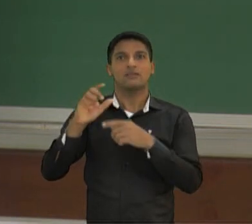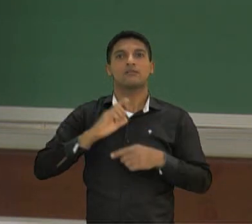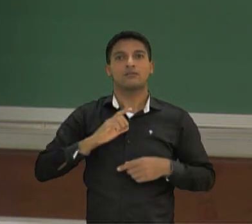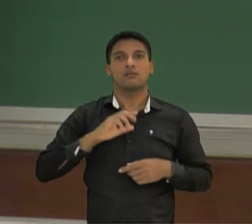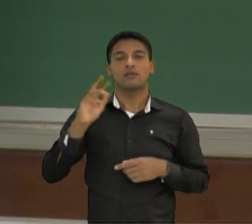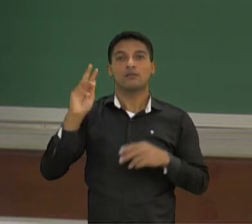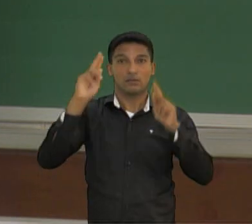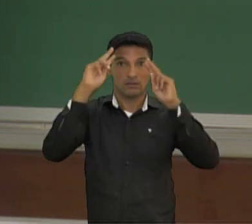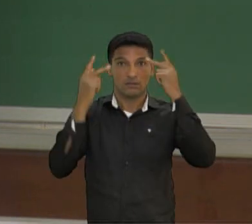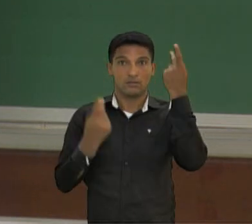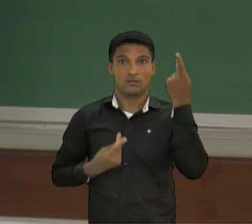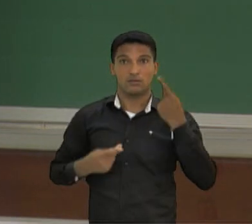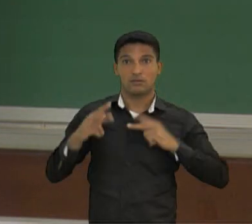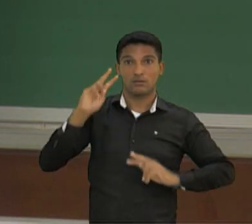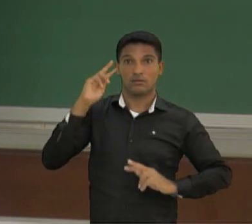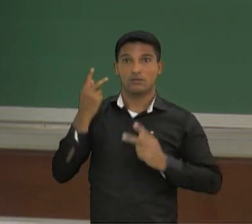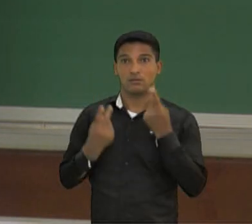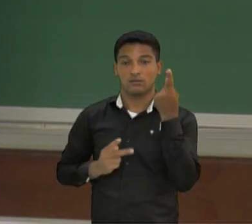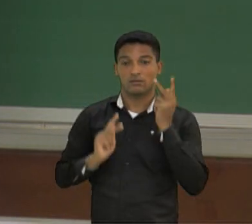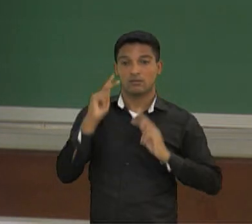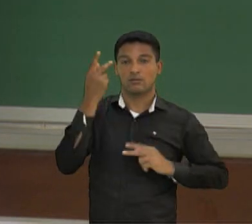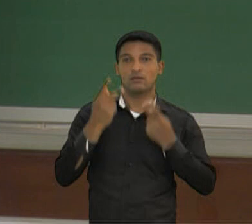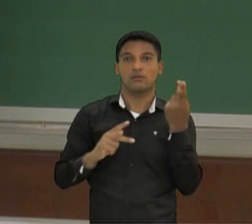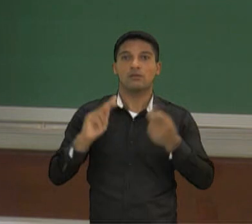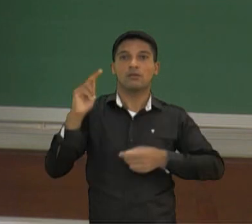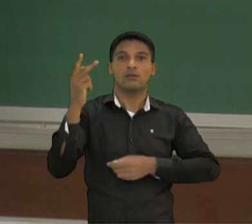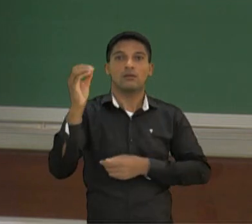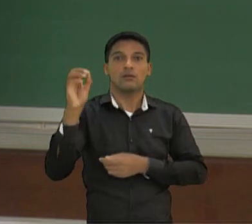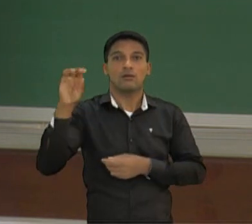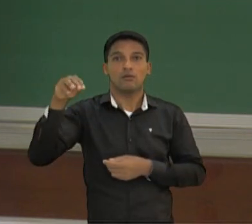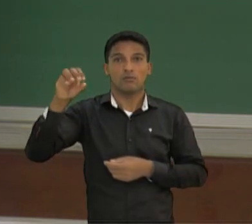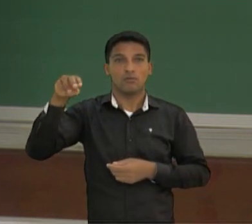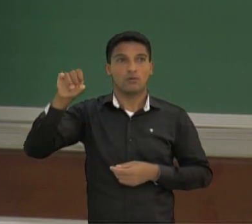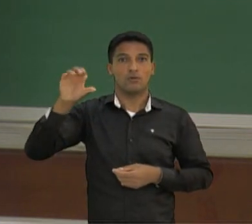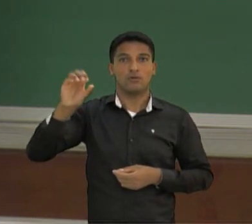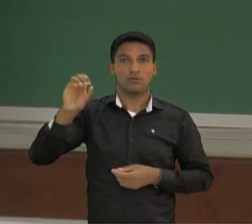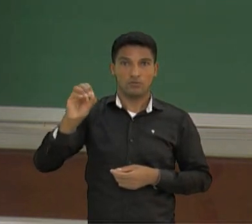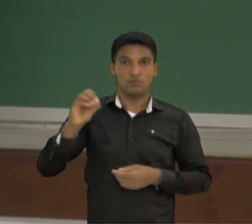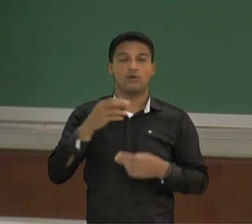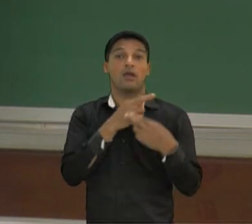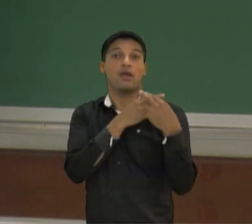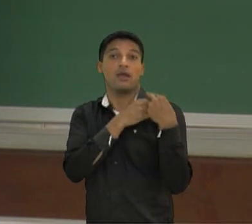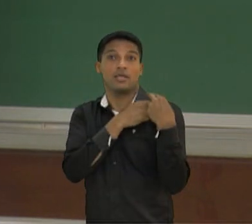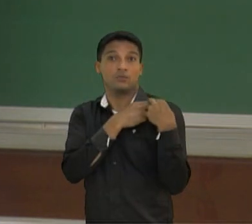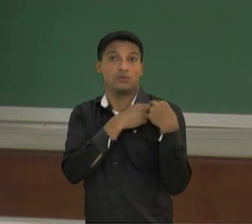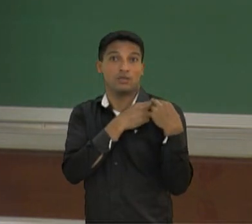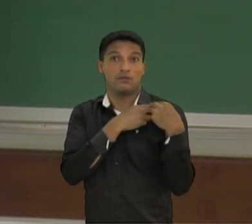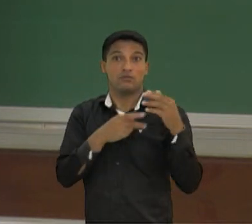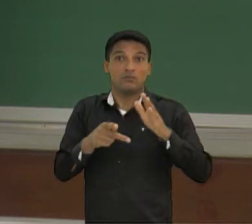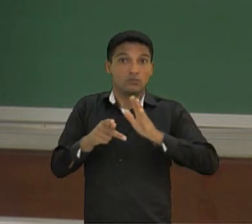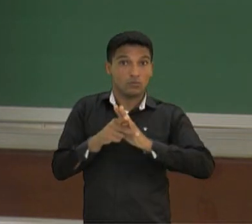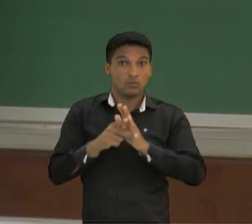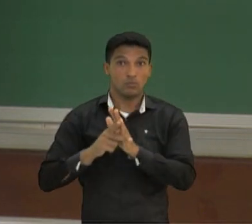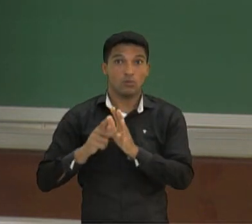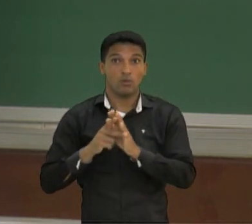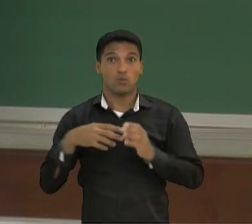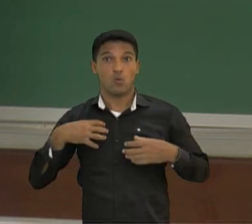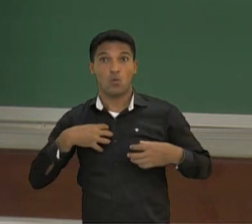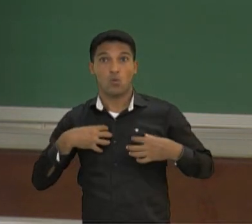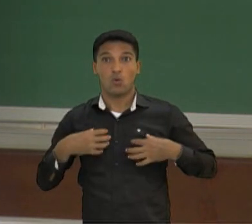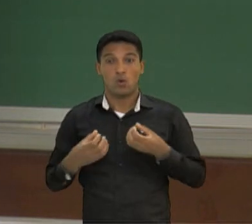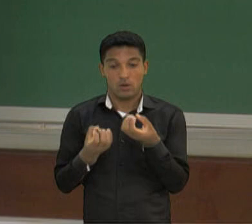sistemas. A primeira, por meio de hormônios, que é de responsabilidade do sistema endócrino. Como que